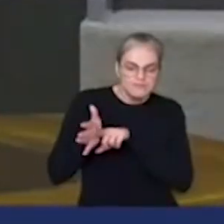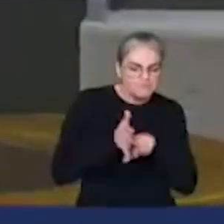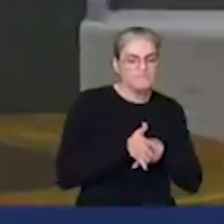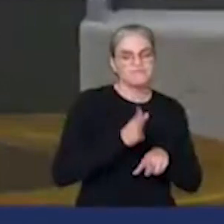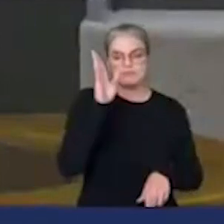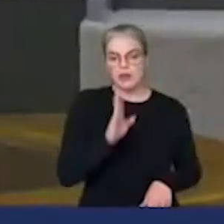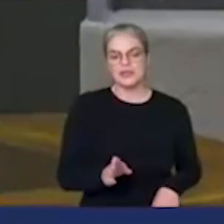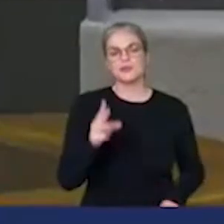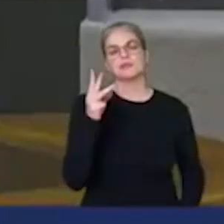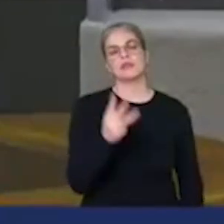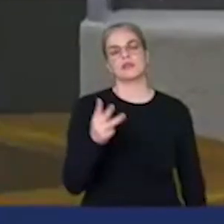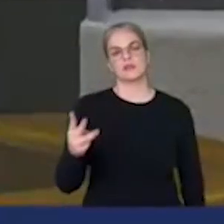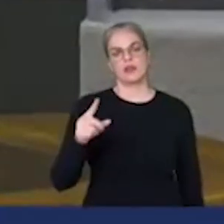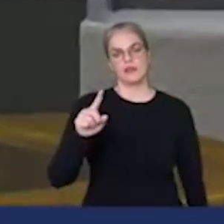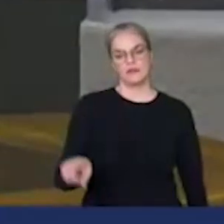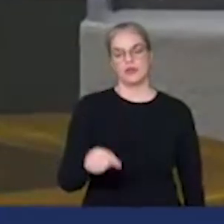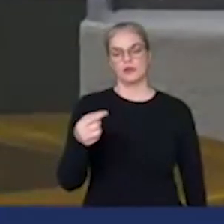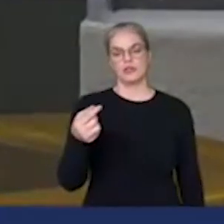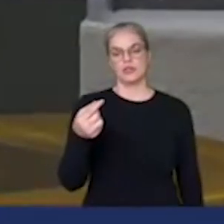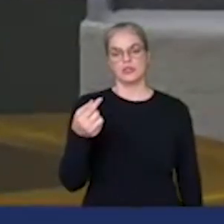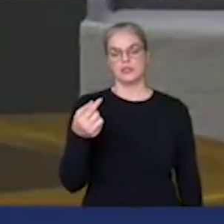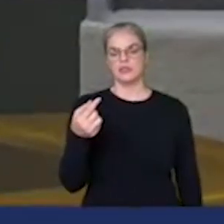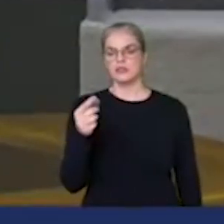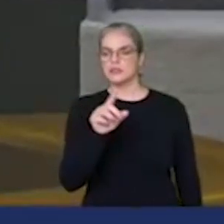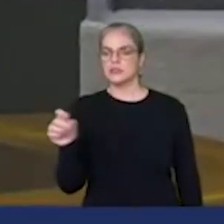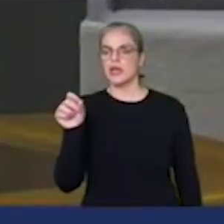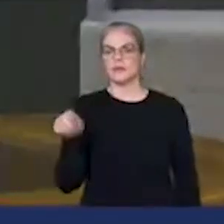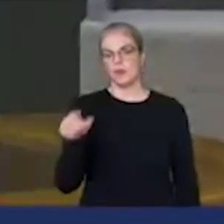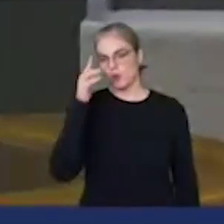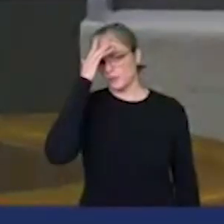33,1 mil brasileiros passando fome.